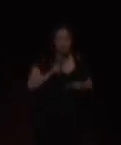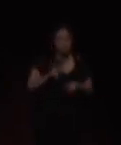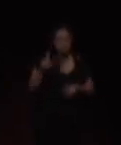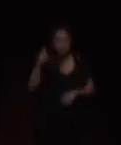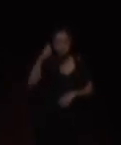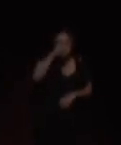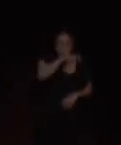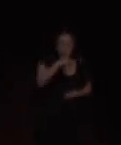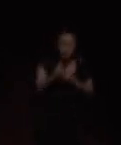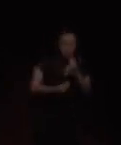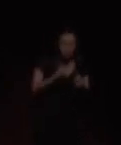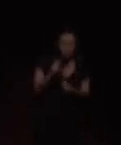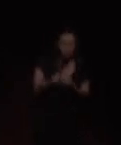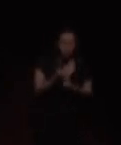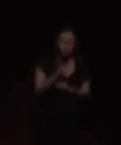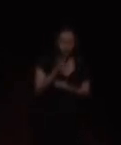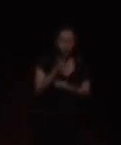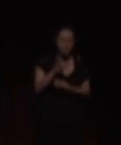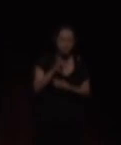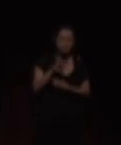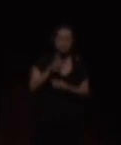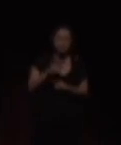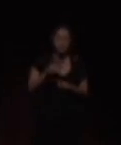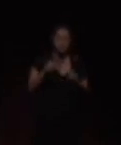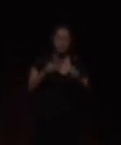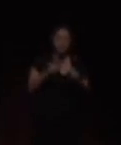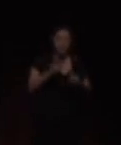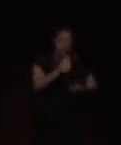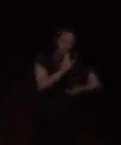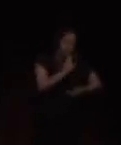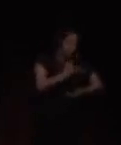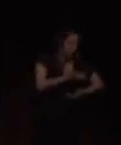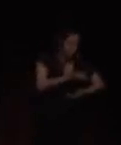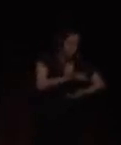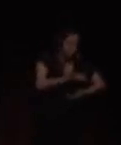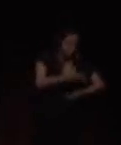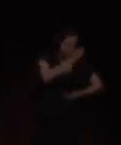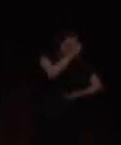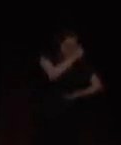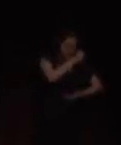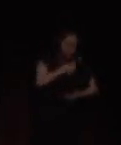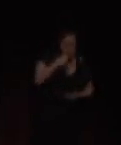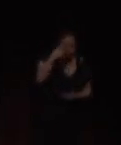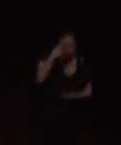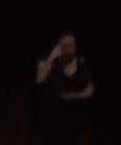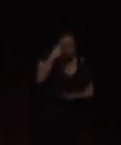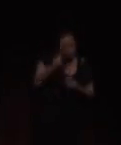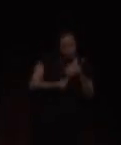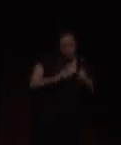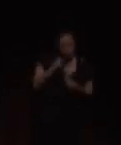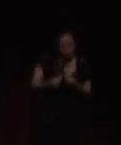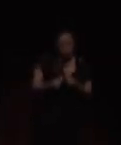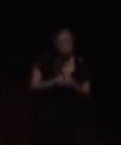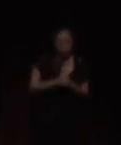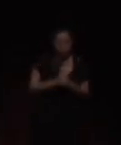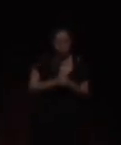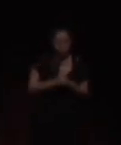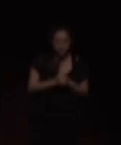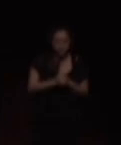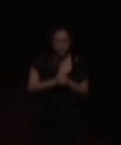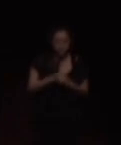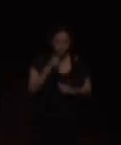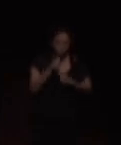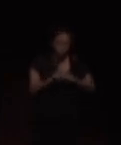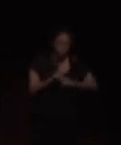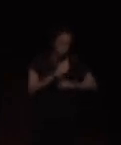esse ritmo de aprendizagem dos bebês. Eu falava dessa tensão entre proteger,